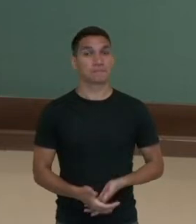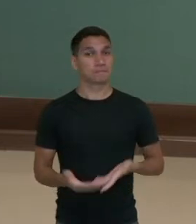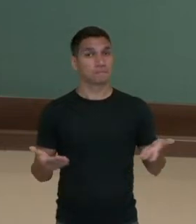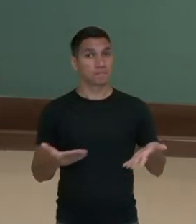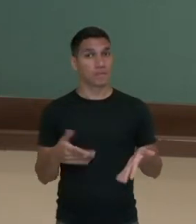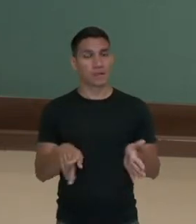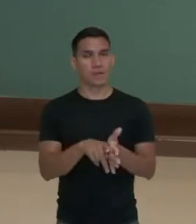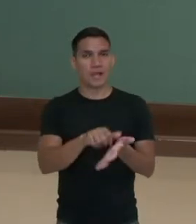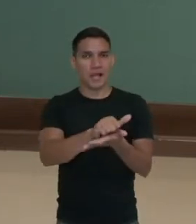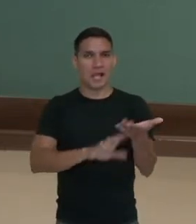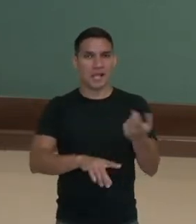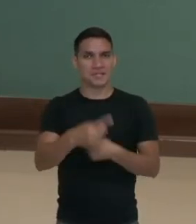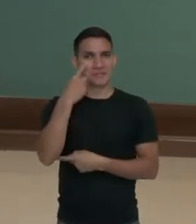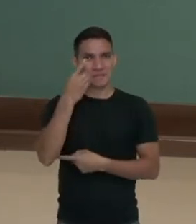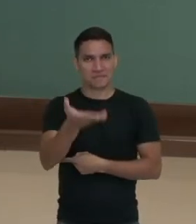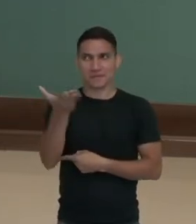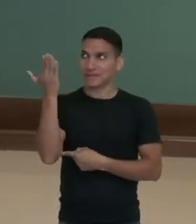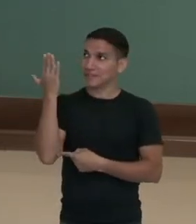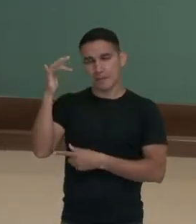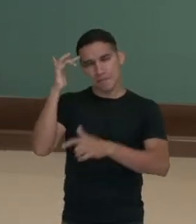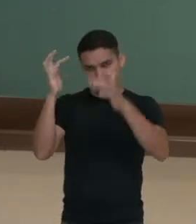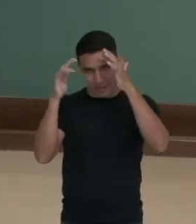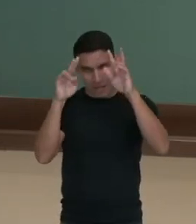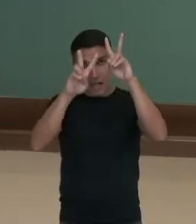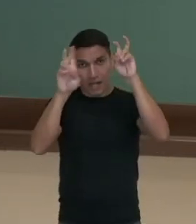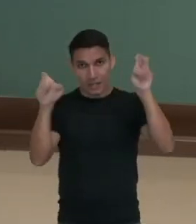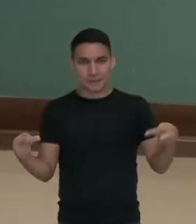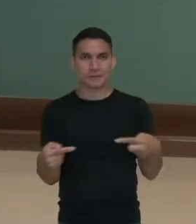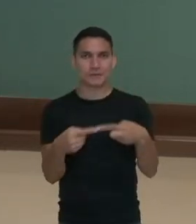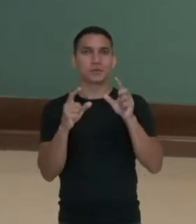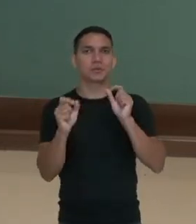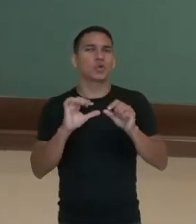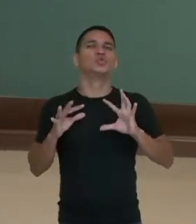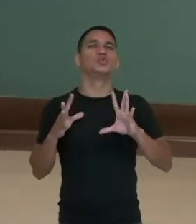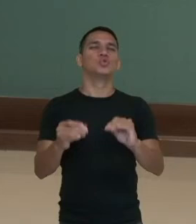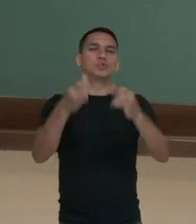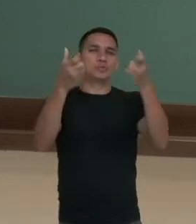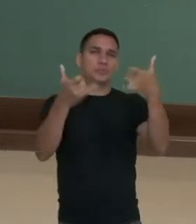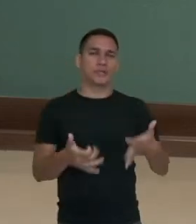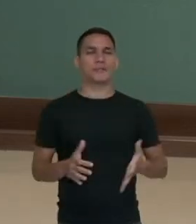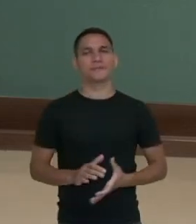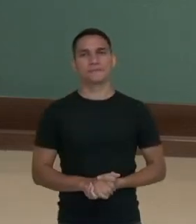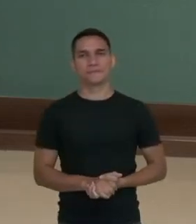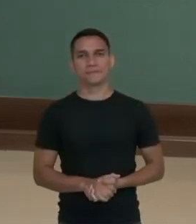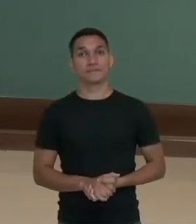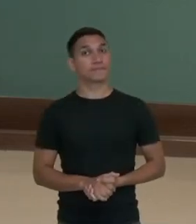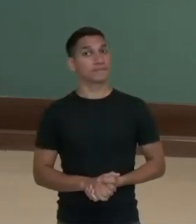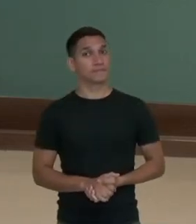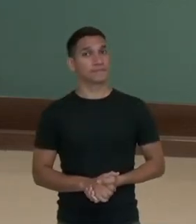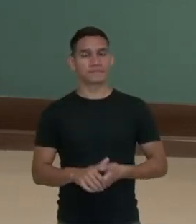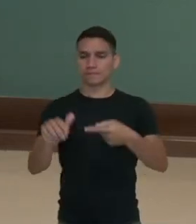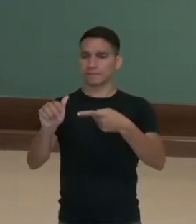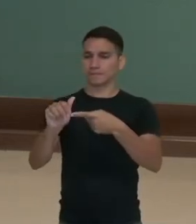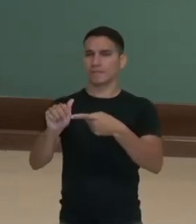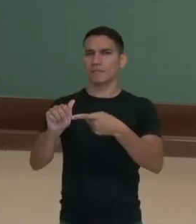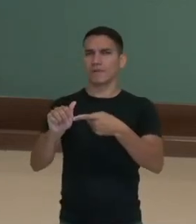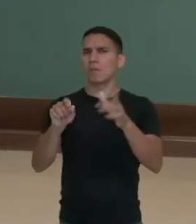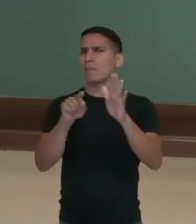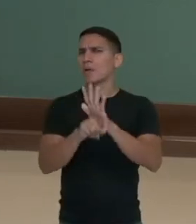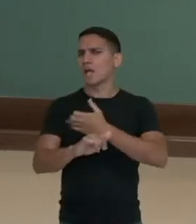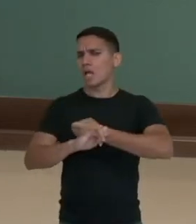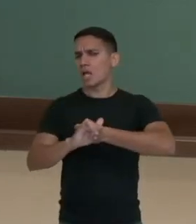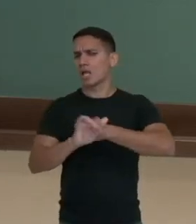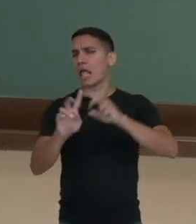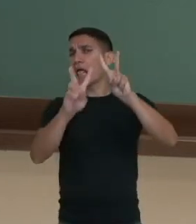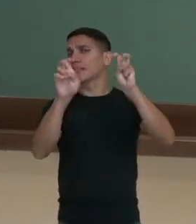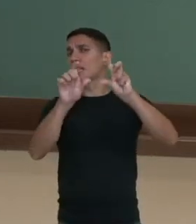Agora, atividade número 1 para você pensar, refletir, né, sobre tudo que foi lido. Letra A. Qual o tema da